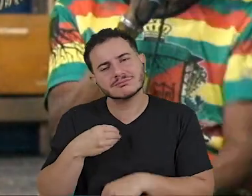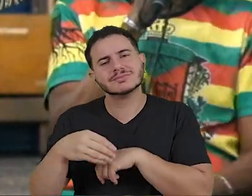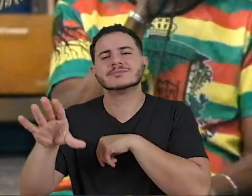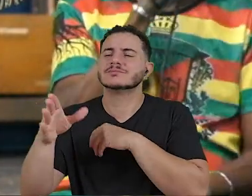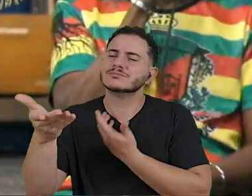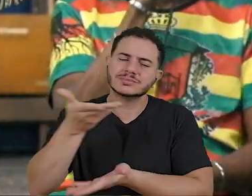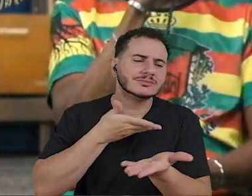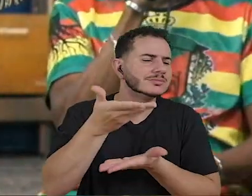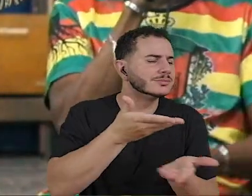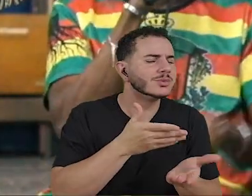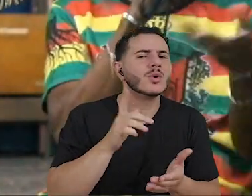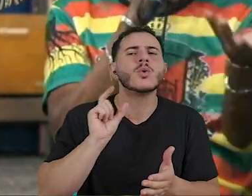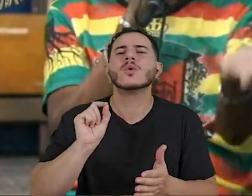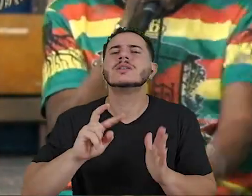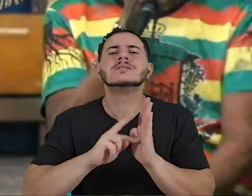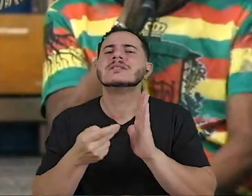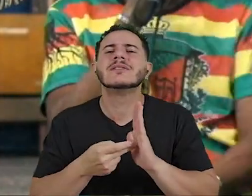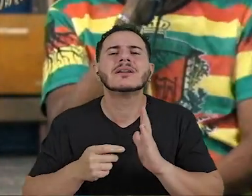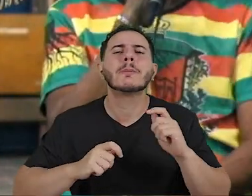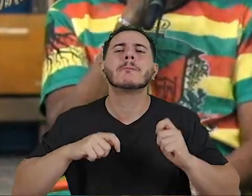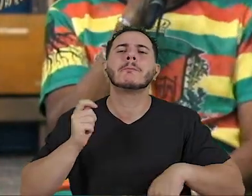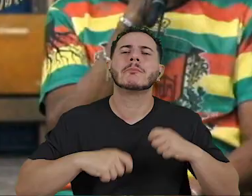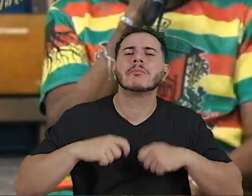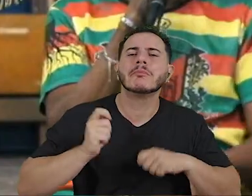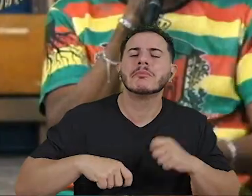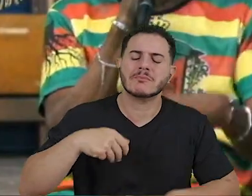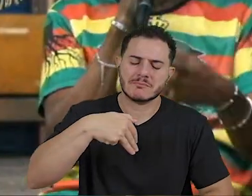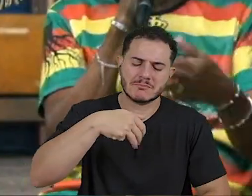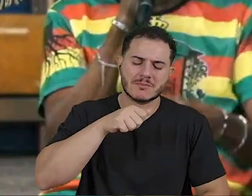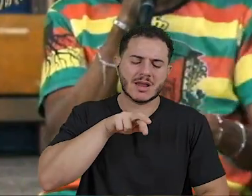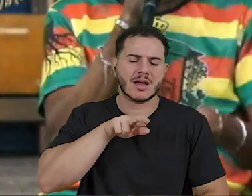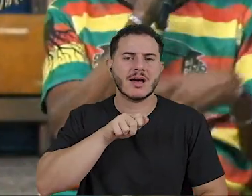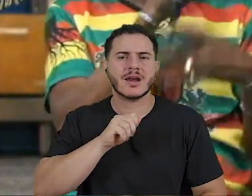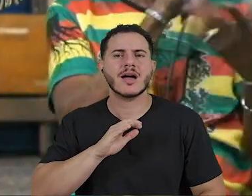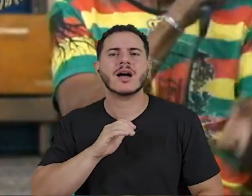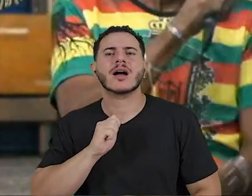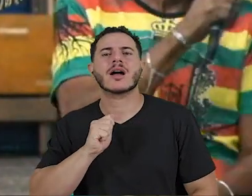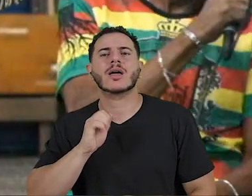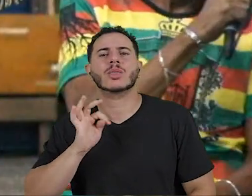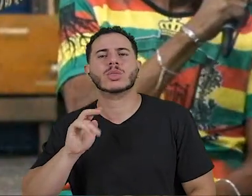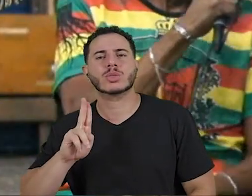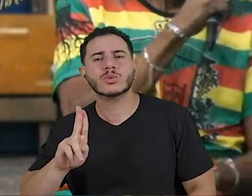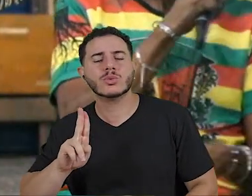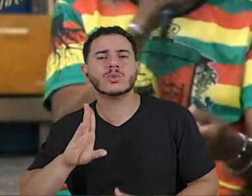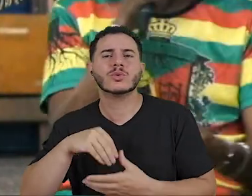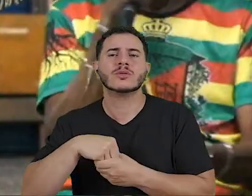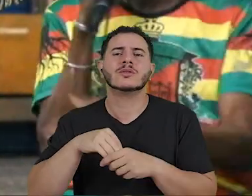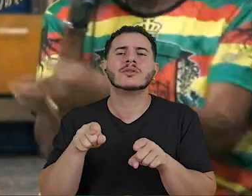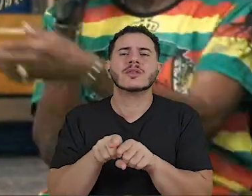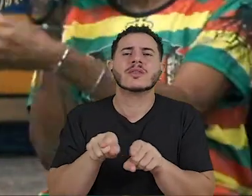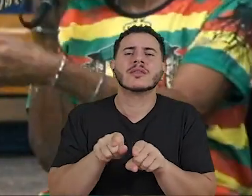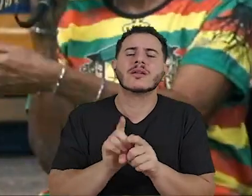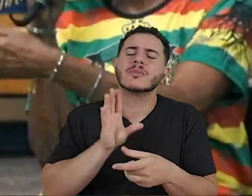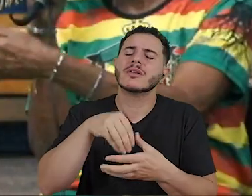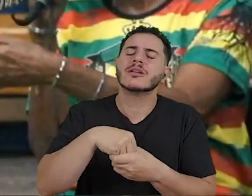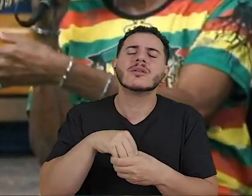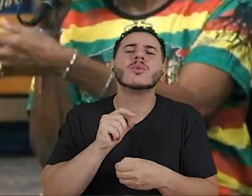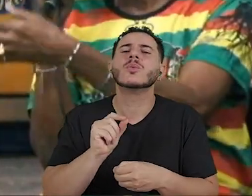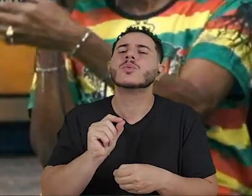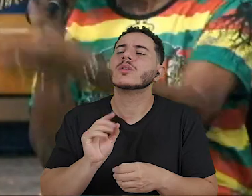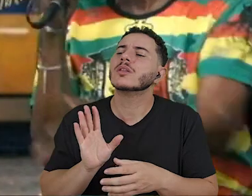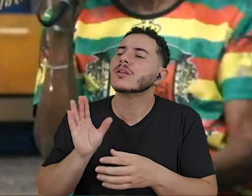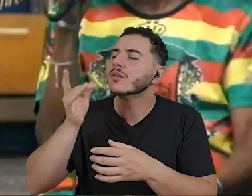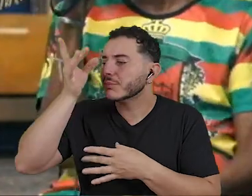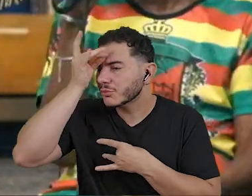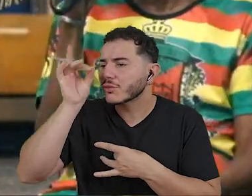maracatu, o que é bate de maracatu, o que representa um palio, quais são os personagens que tem dentro